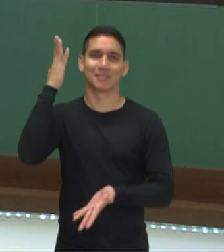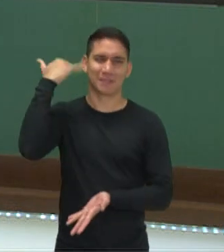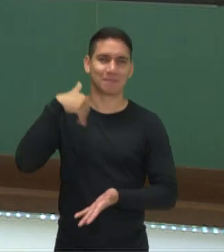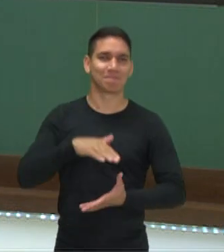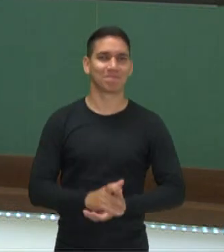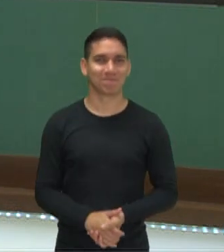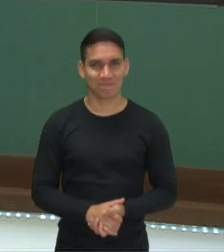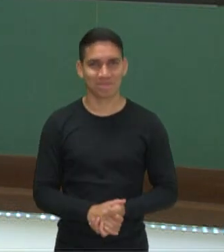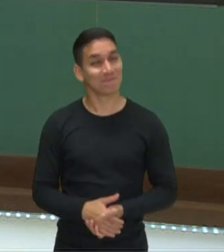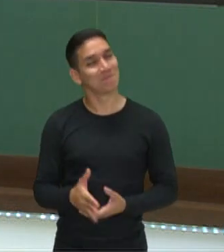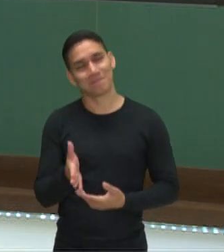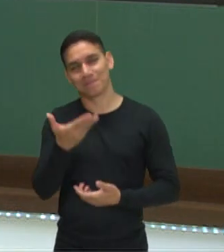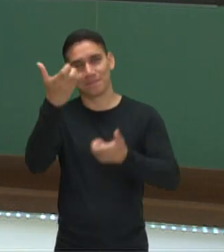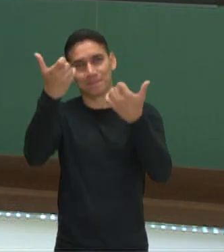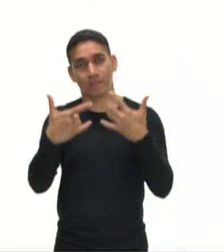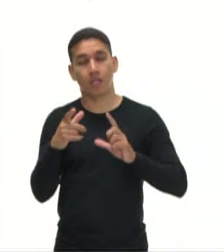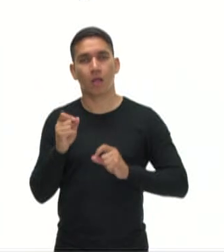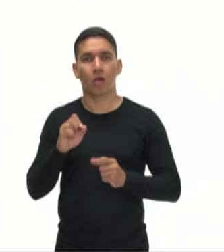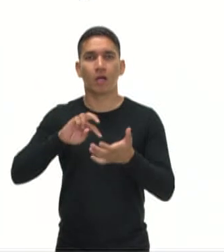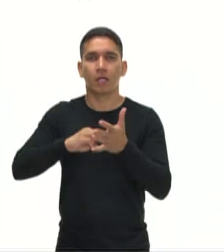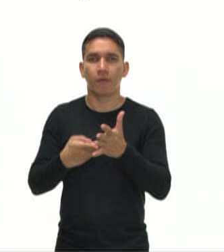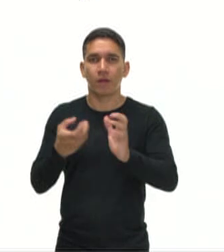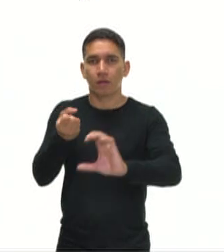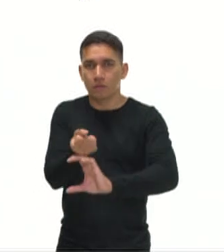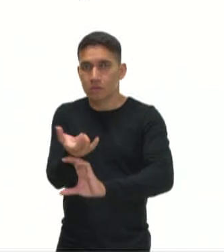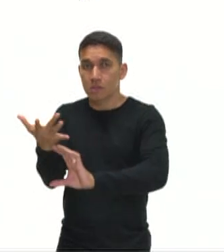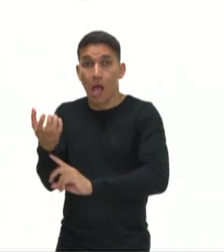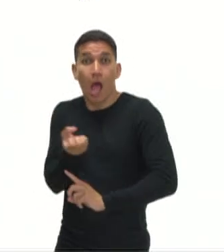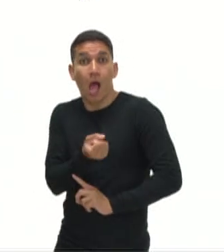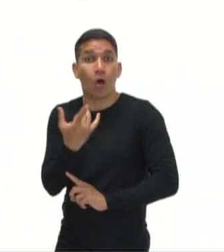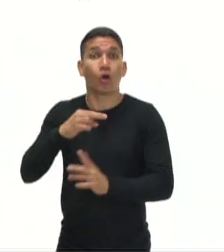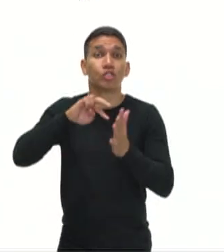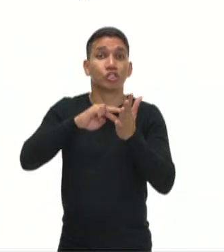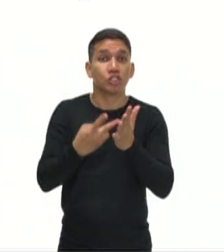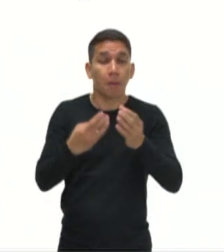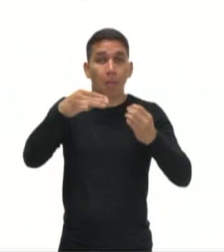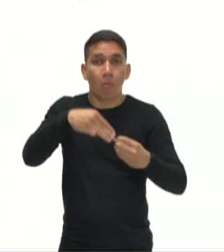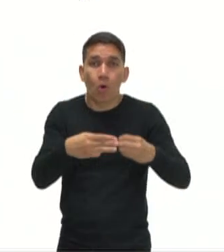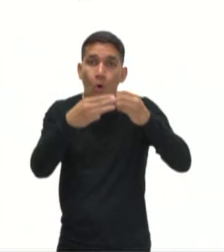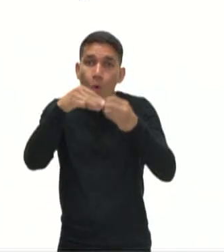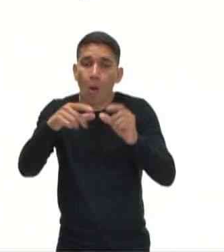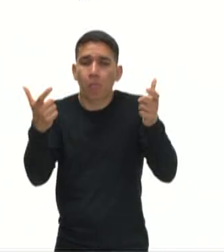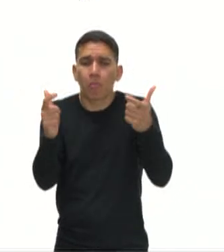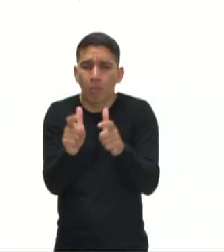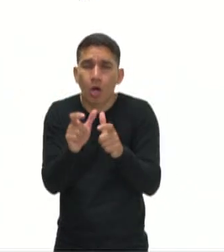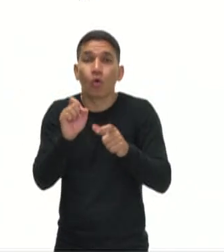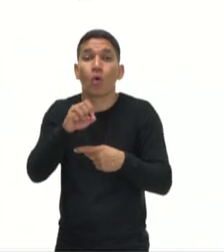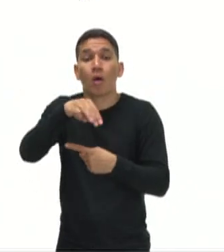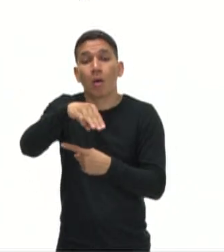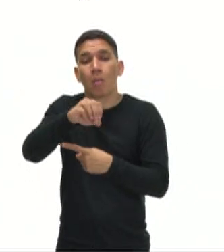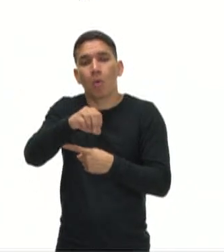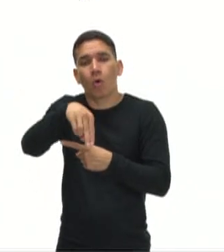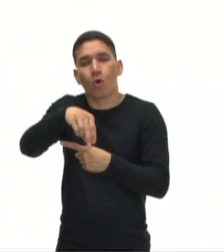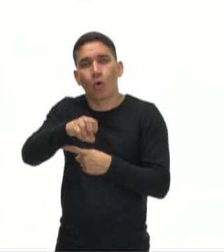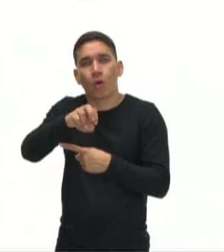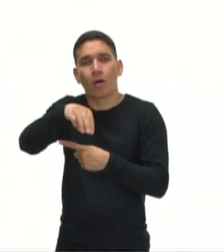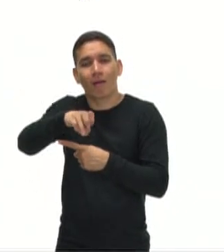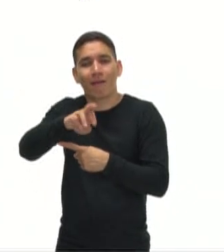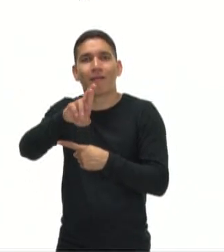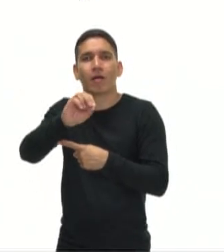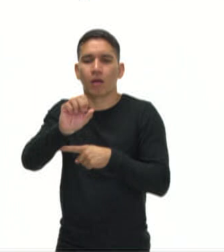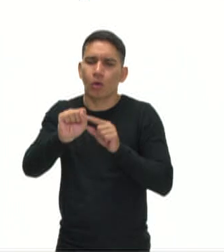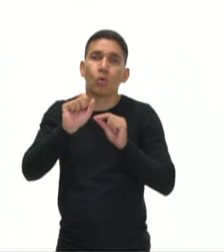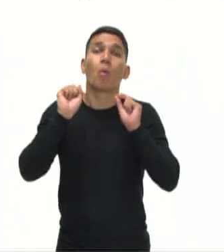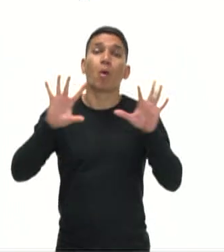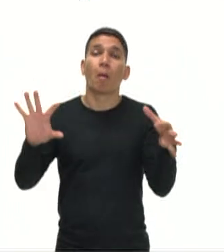saberei. Vamos lá. O que são polímeros? Alguns tipos de moléculas pequenas, chamadas de monômeros, podem